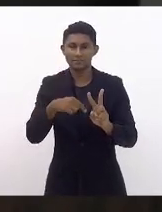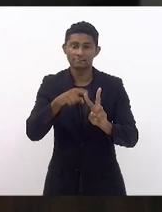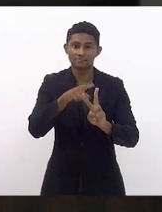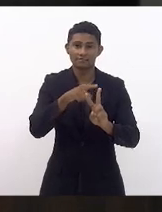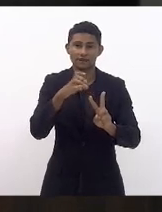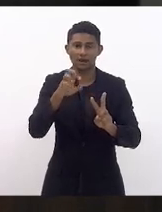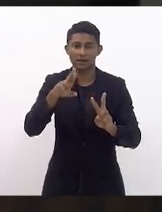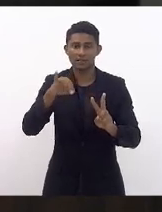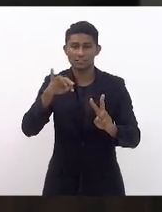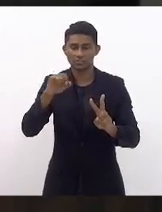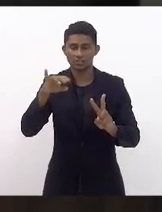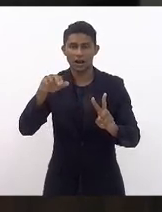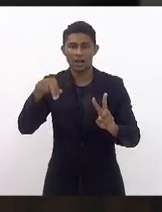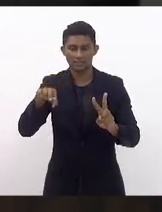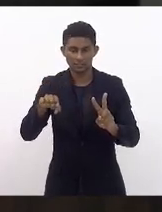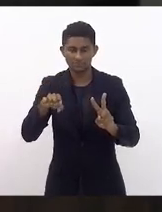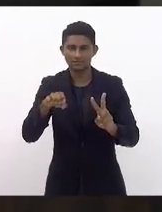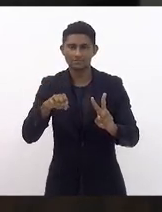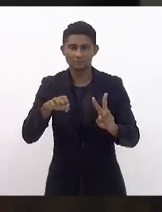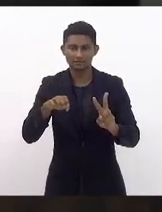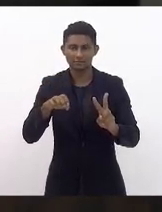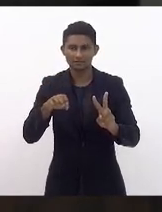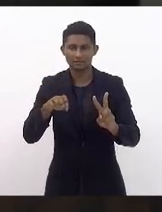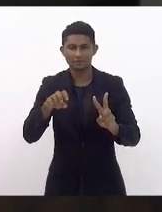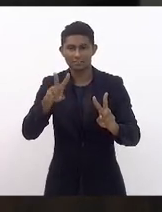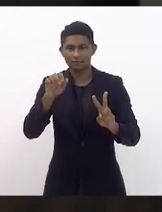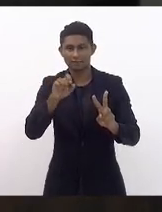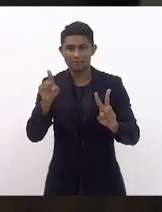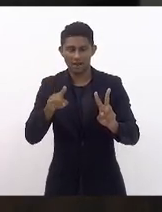Vaz, pediatra e